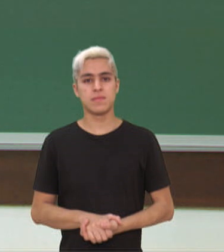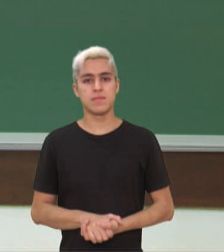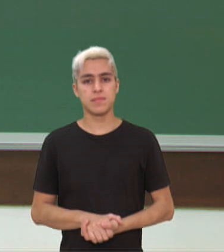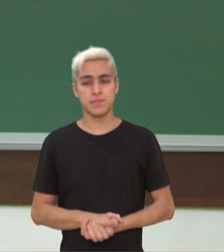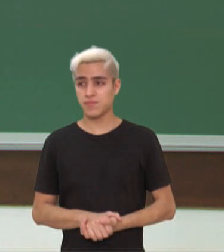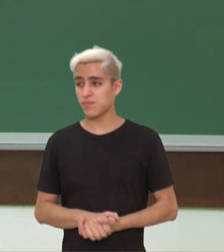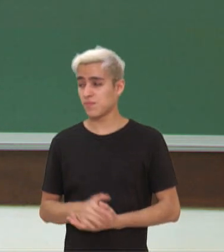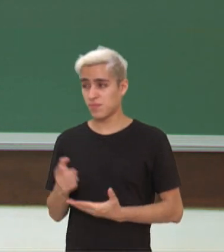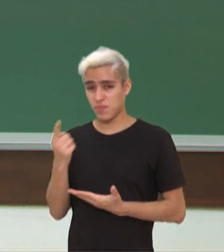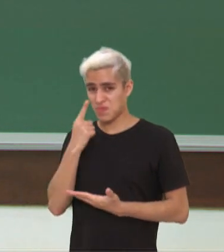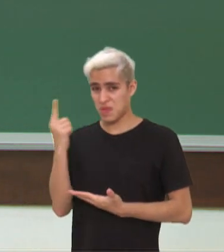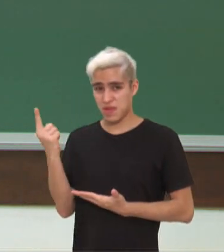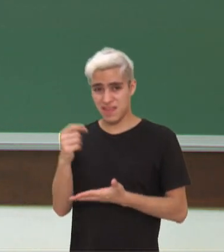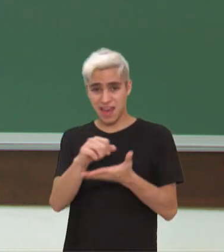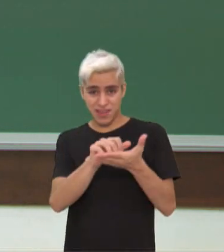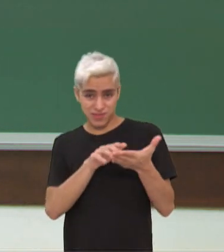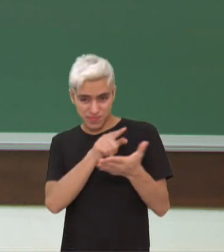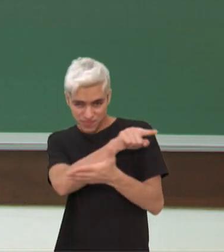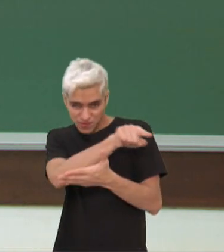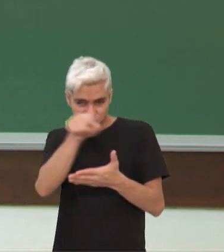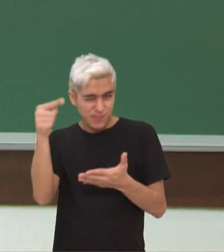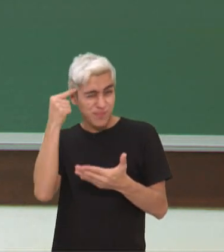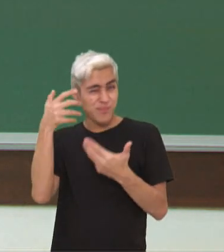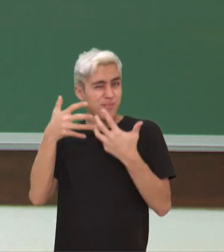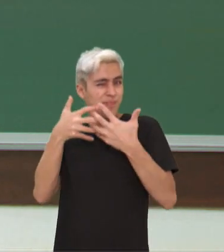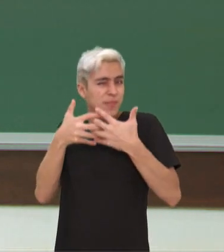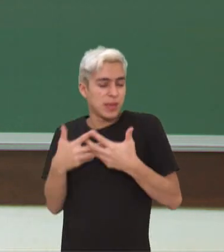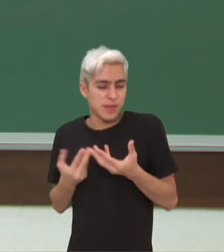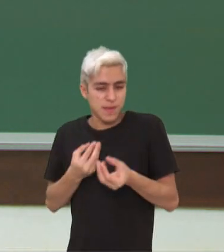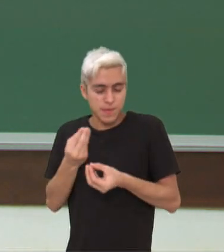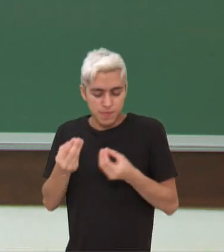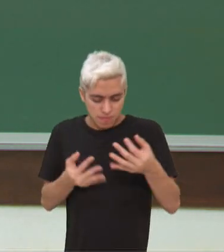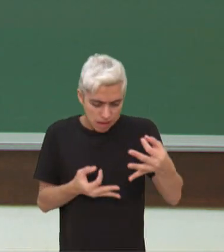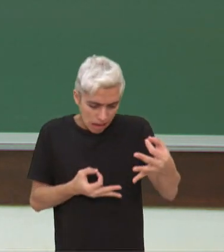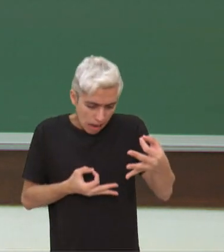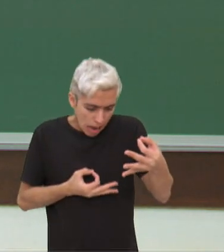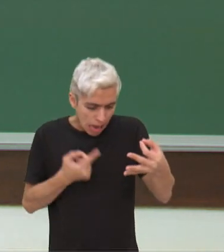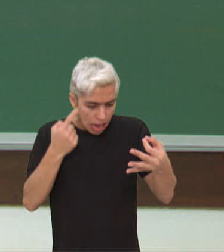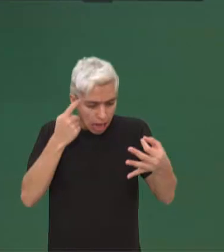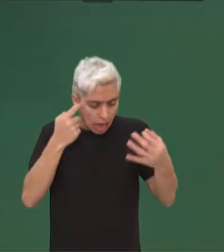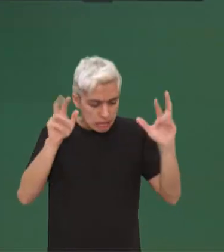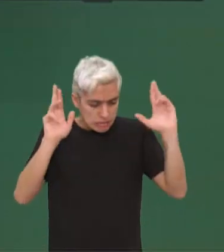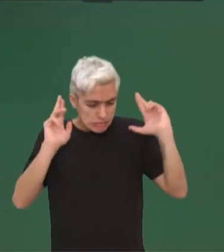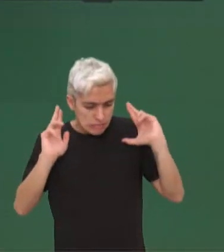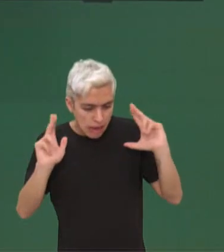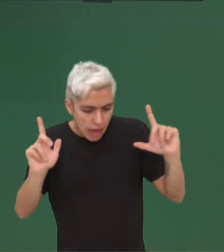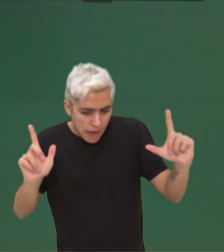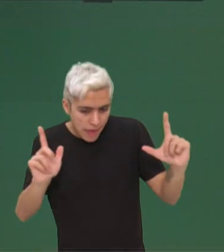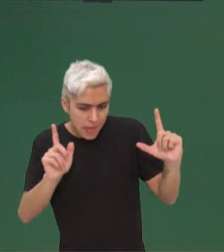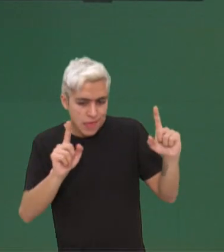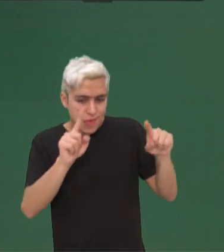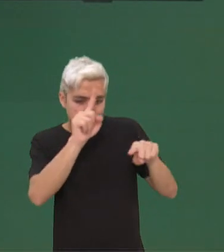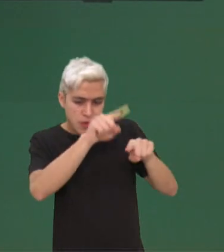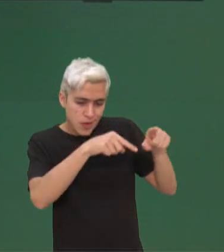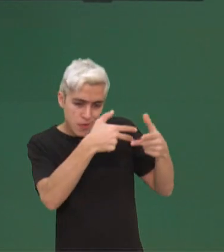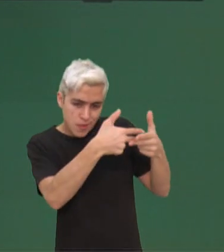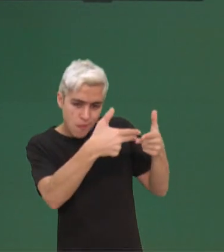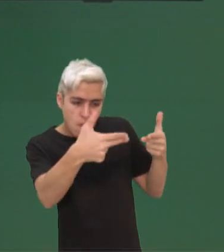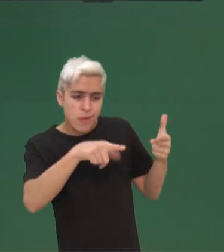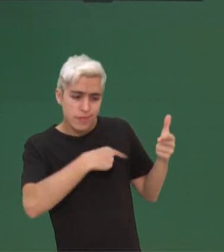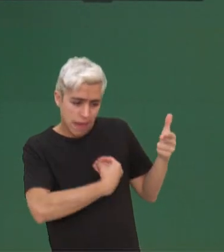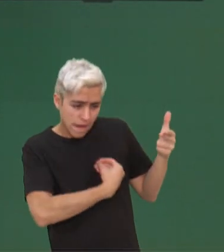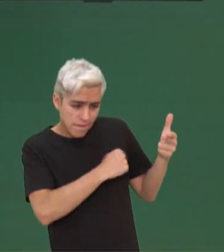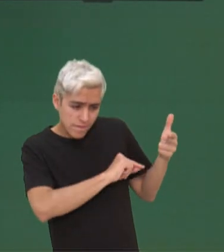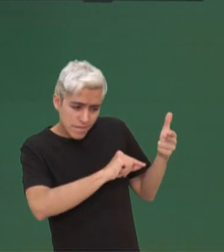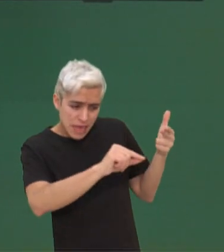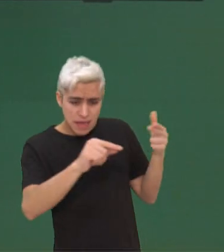Ficou então um exercício aí para vocês, pessoal, pensarem um pouquinho ali na diferença entre distribuição ou disponibilidade